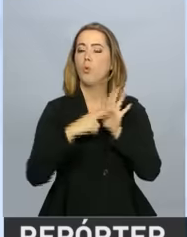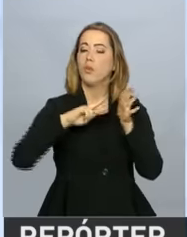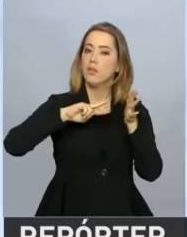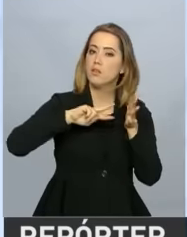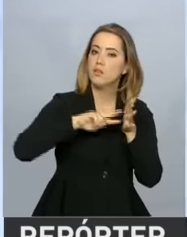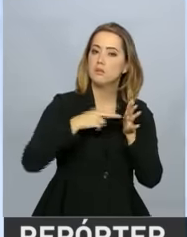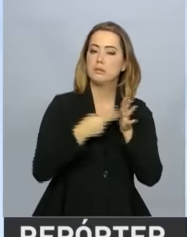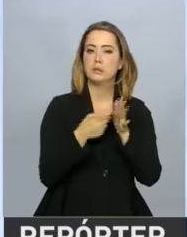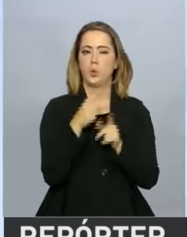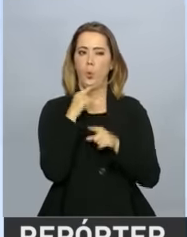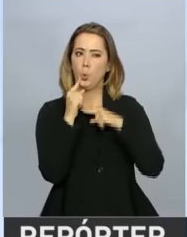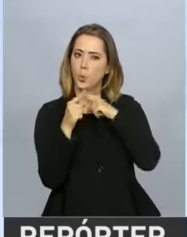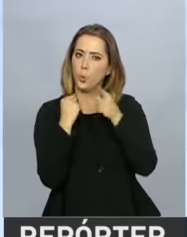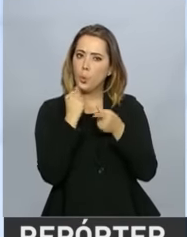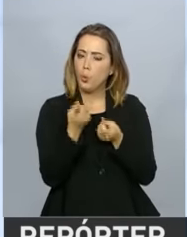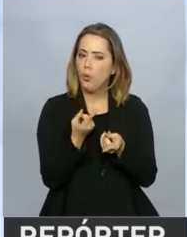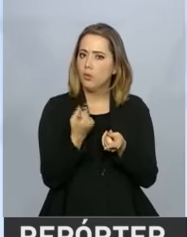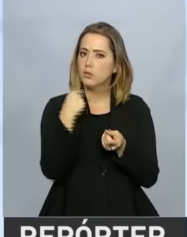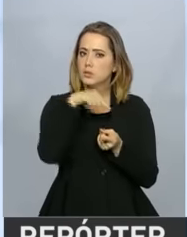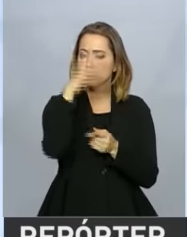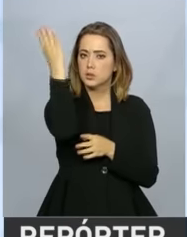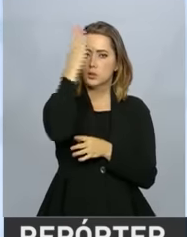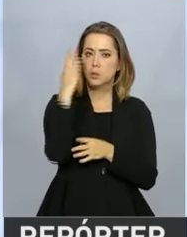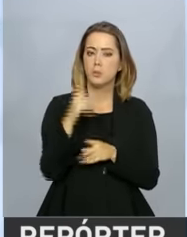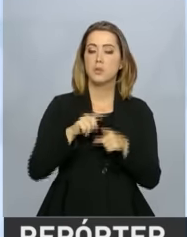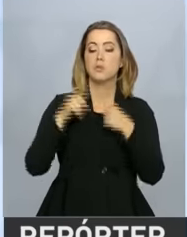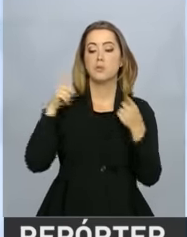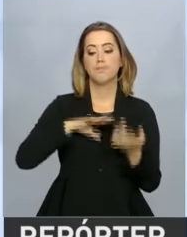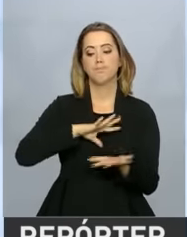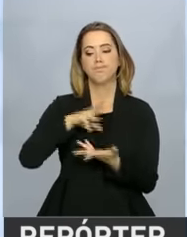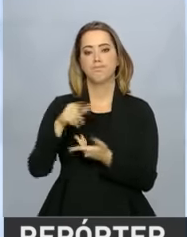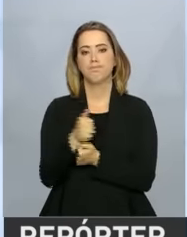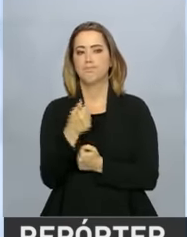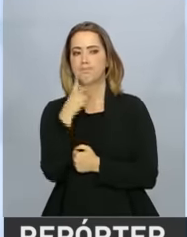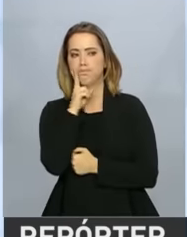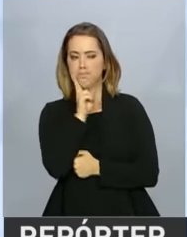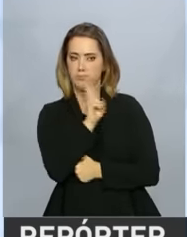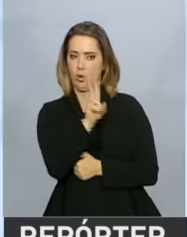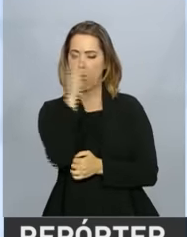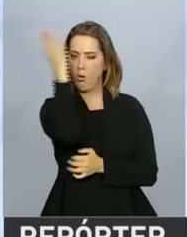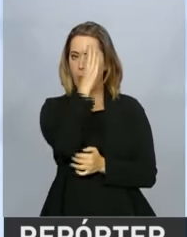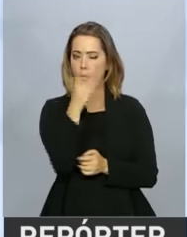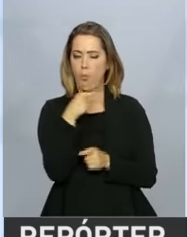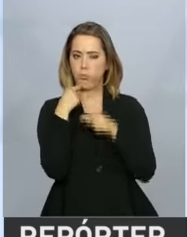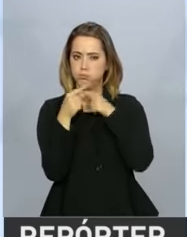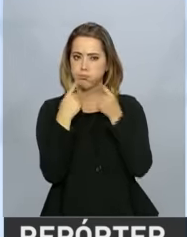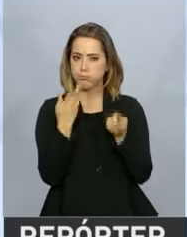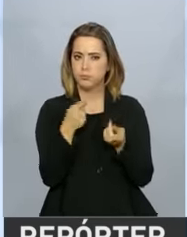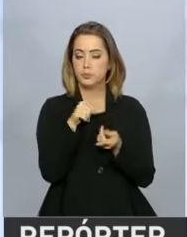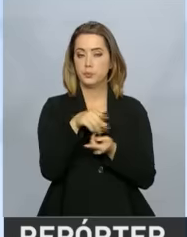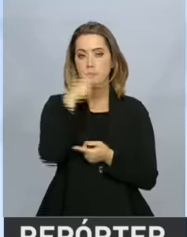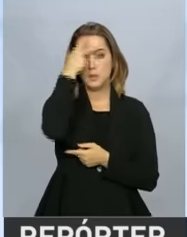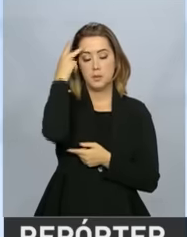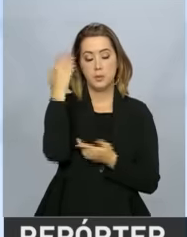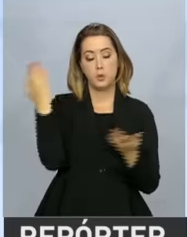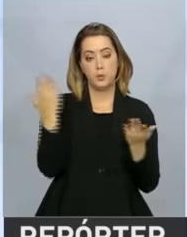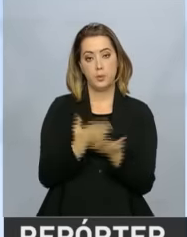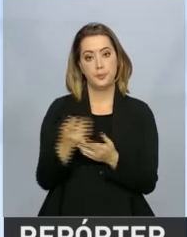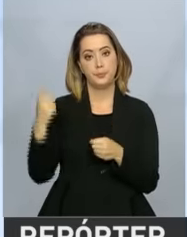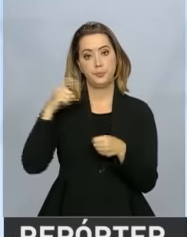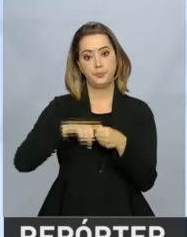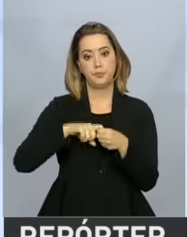gerou uma desconfiança não só no Brasil mas internacional as pessoas e estão agora